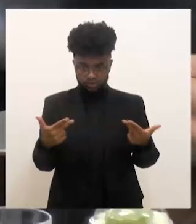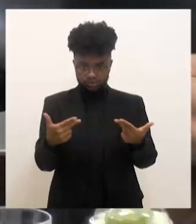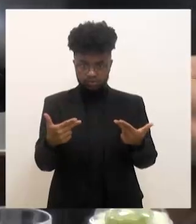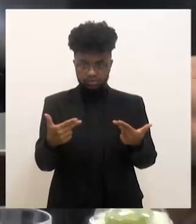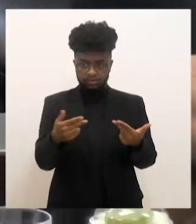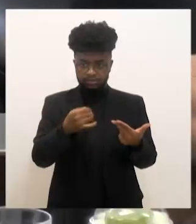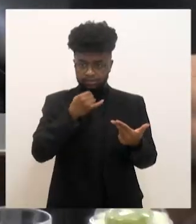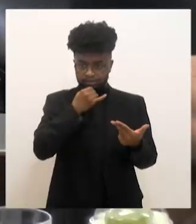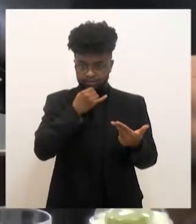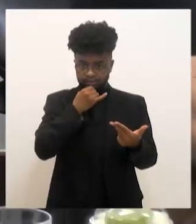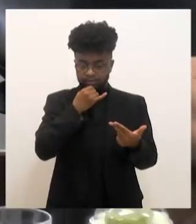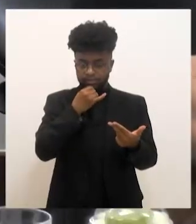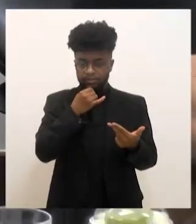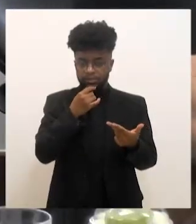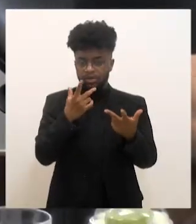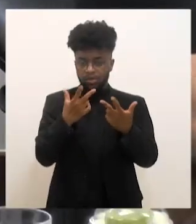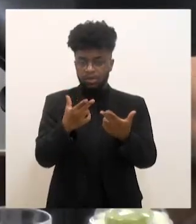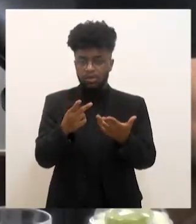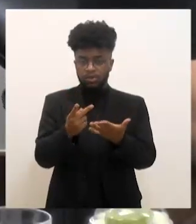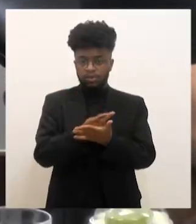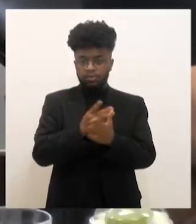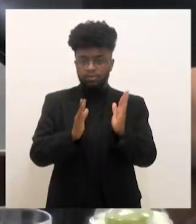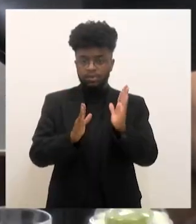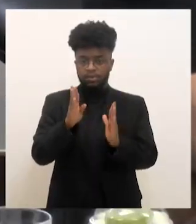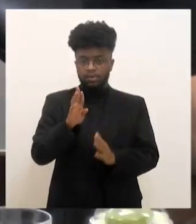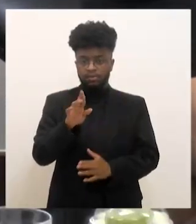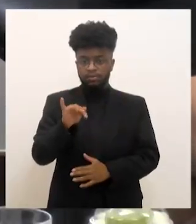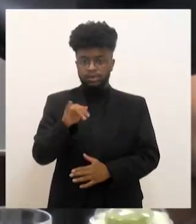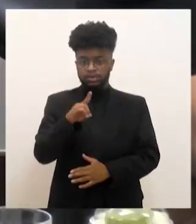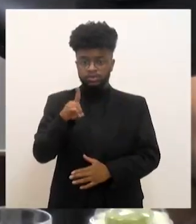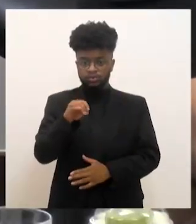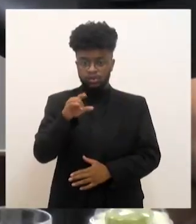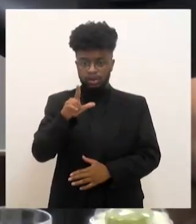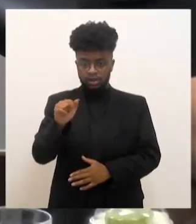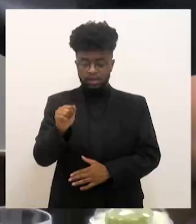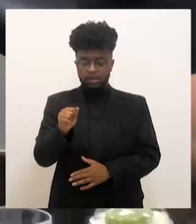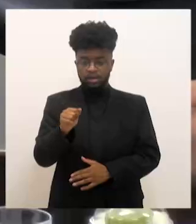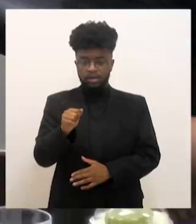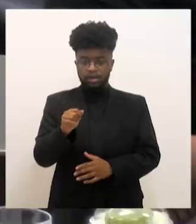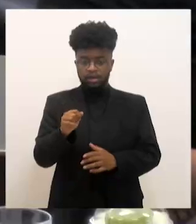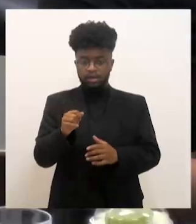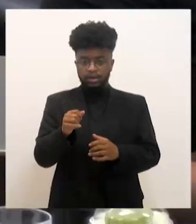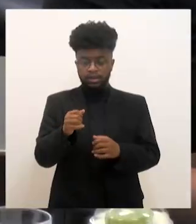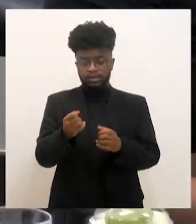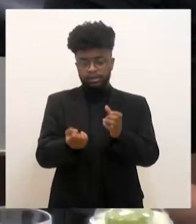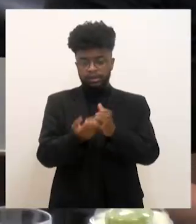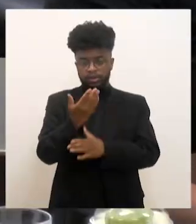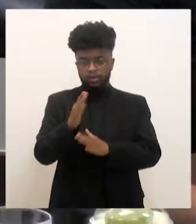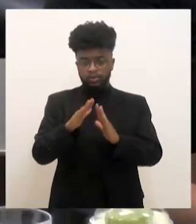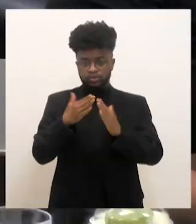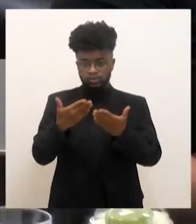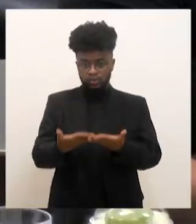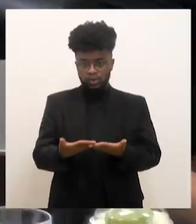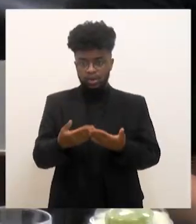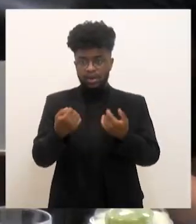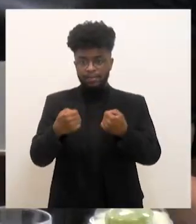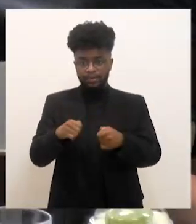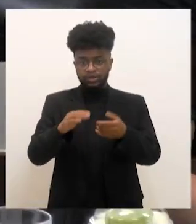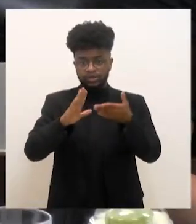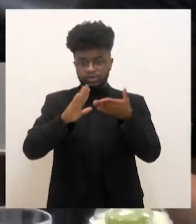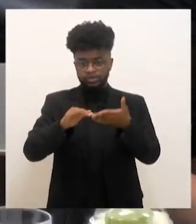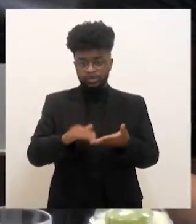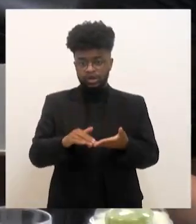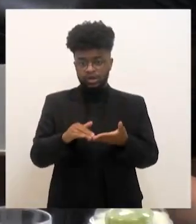por exemplo, como teve no governo Brizola, construir um CIEP numa praça, você tem que desafetar